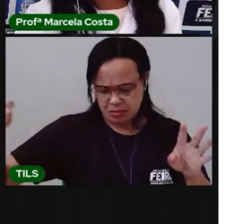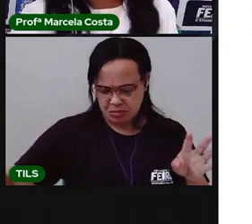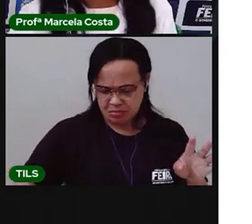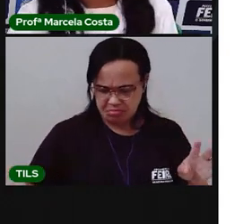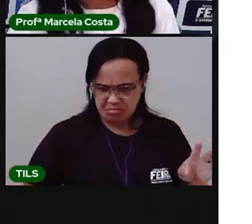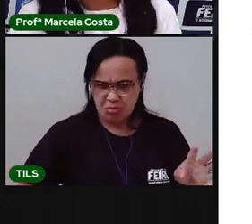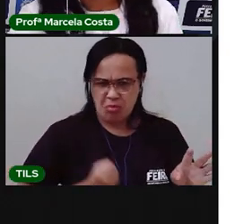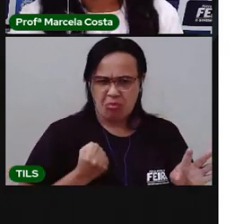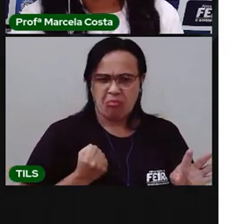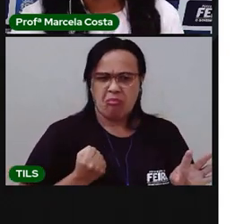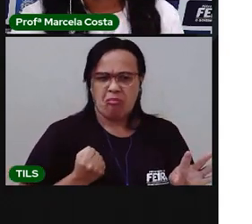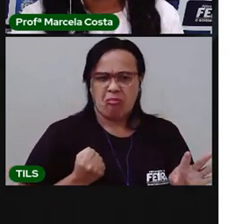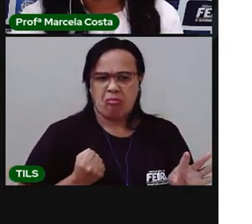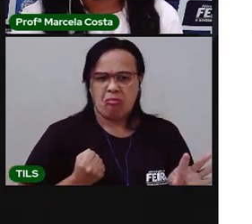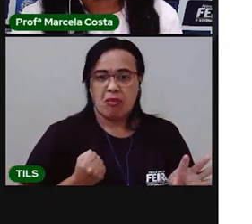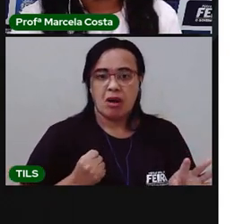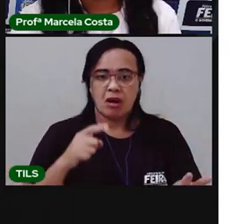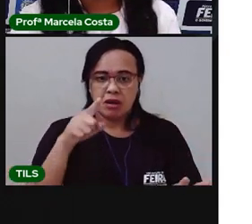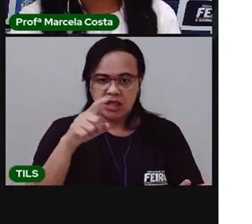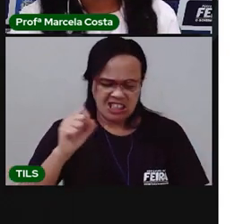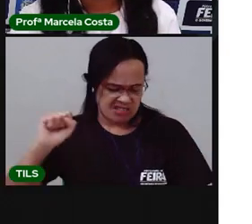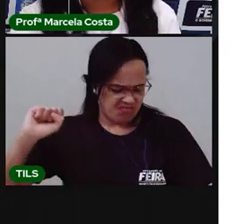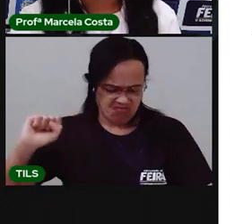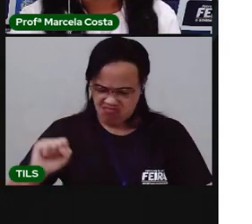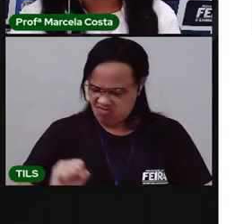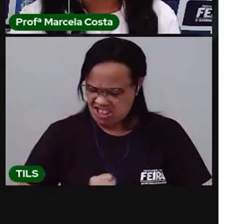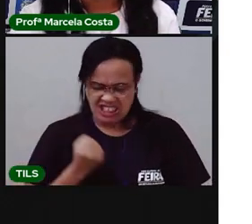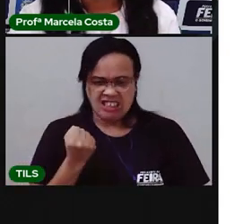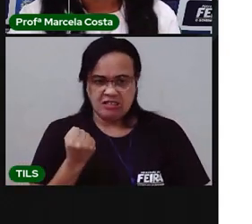Raiva. Ó, raiva.